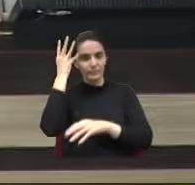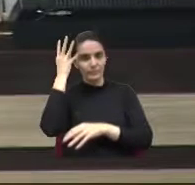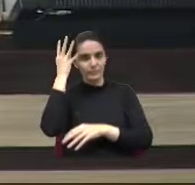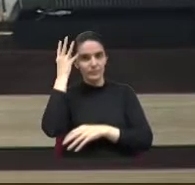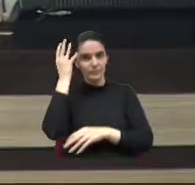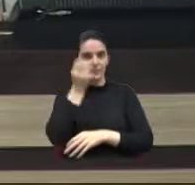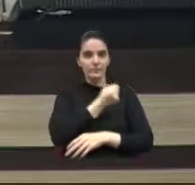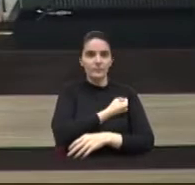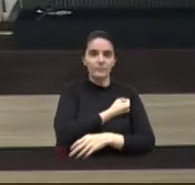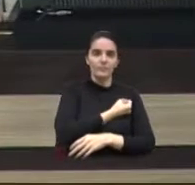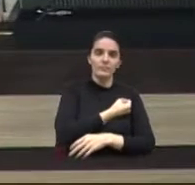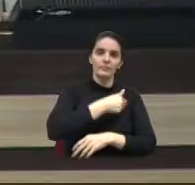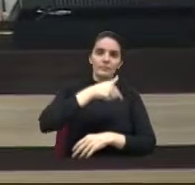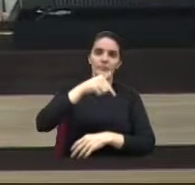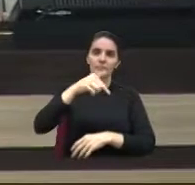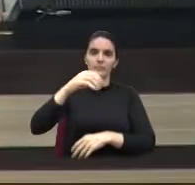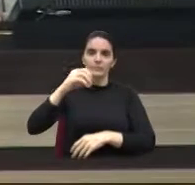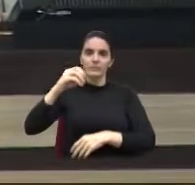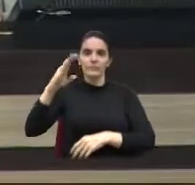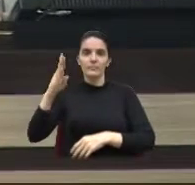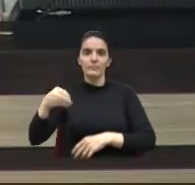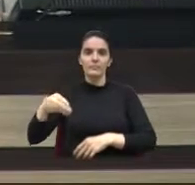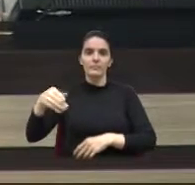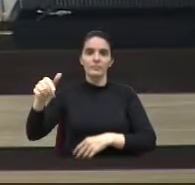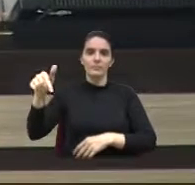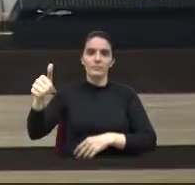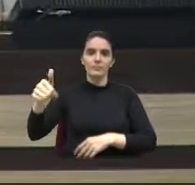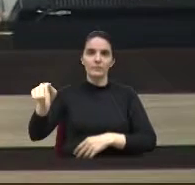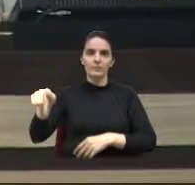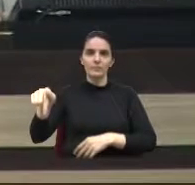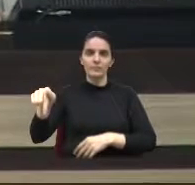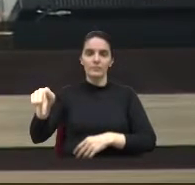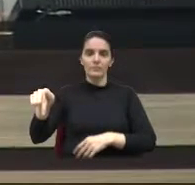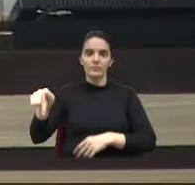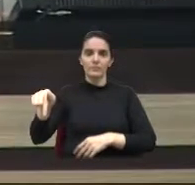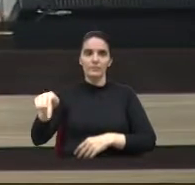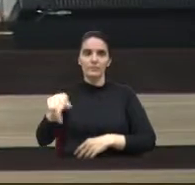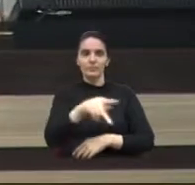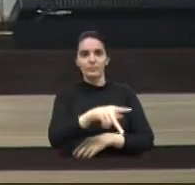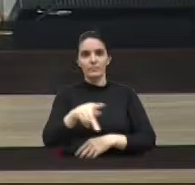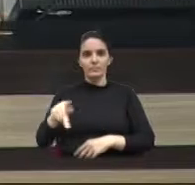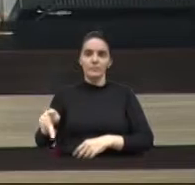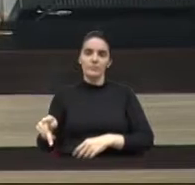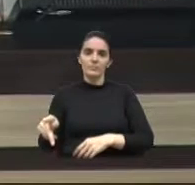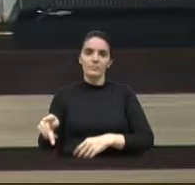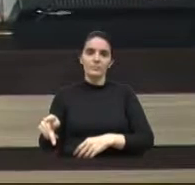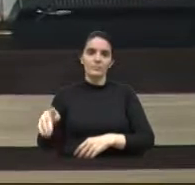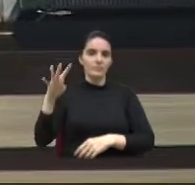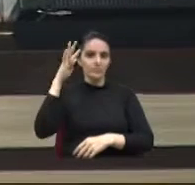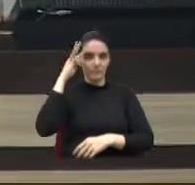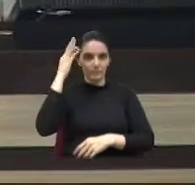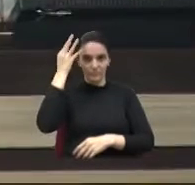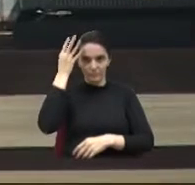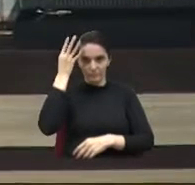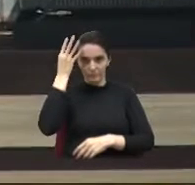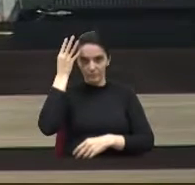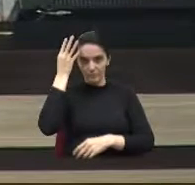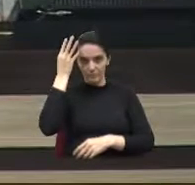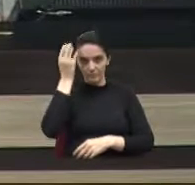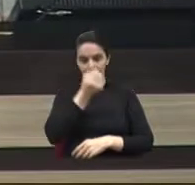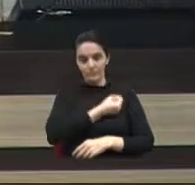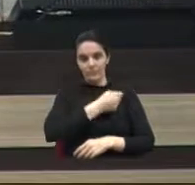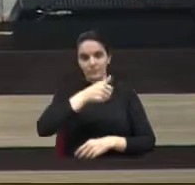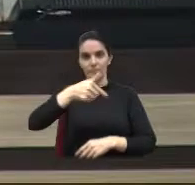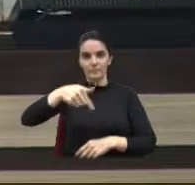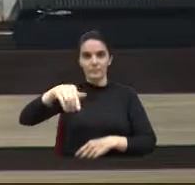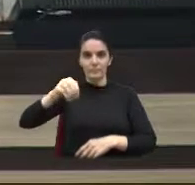número 700 de 2017. Senhor presidente, em atendimento à resolução número